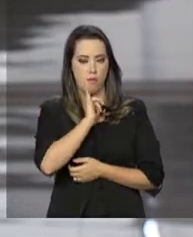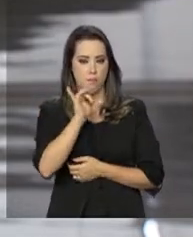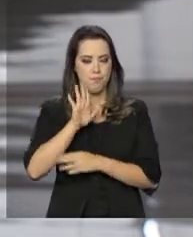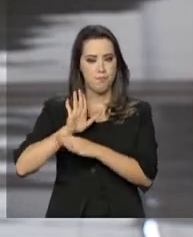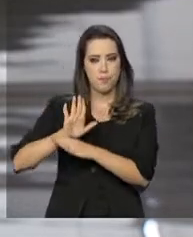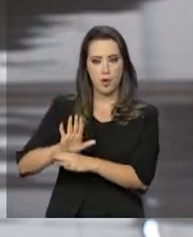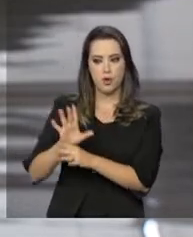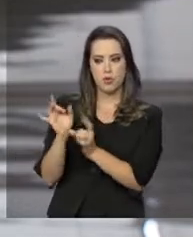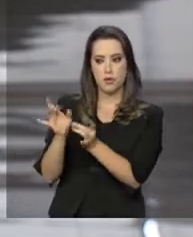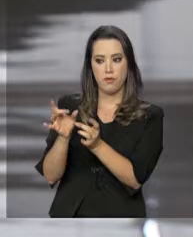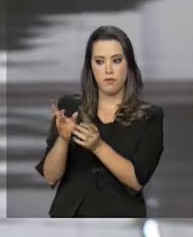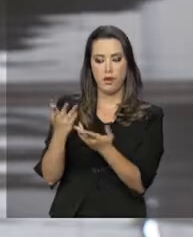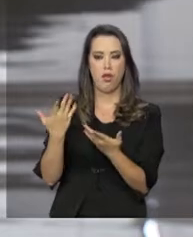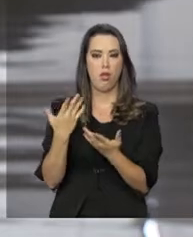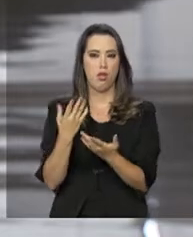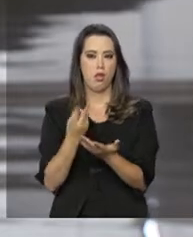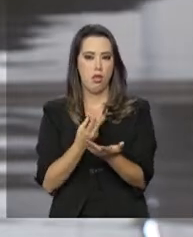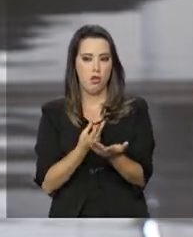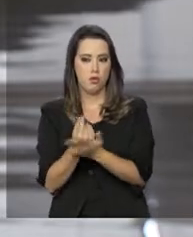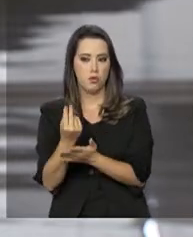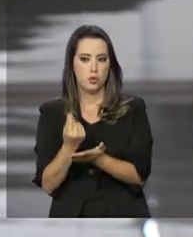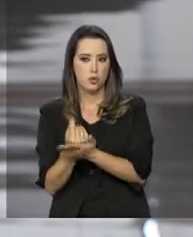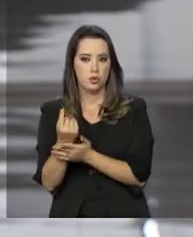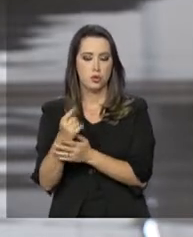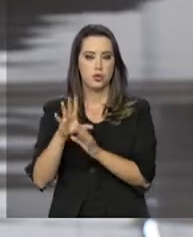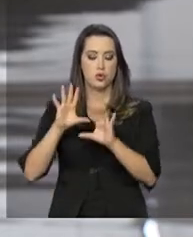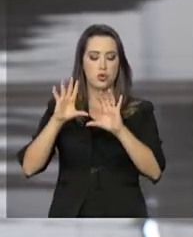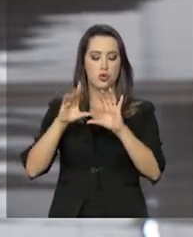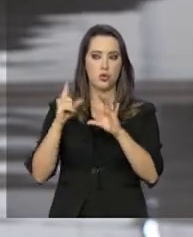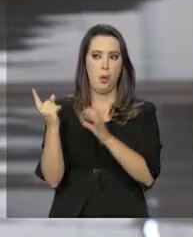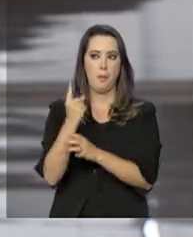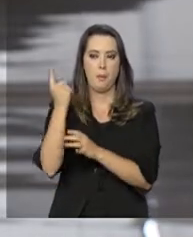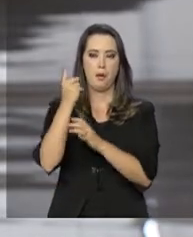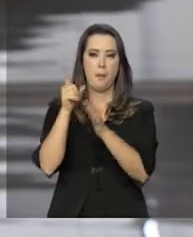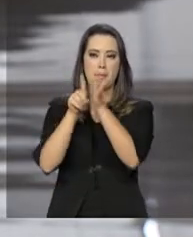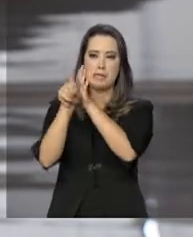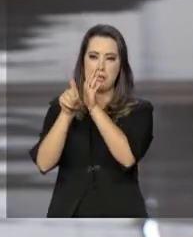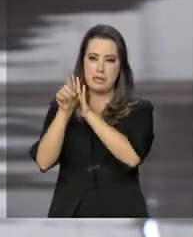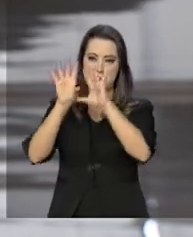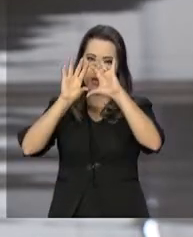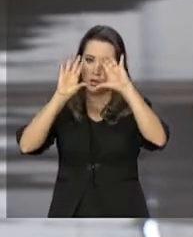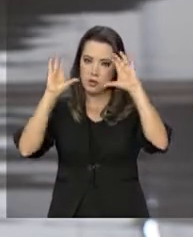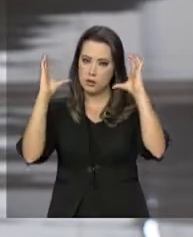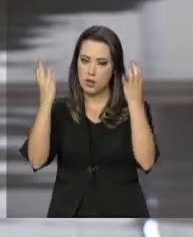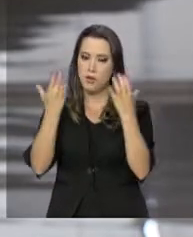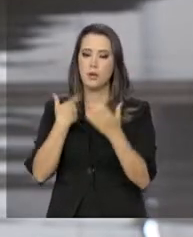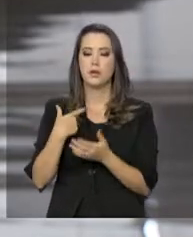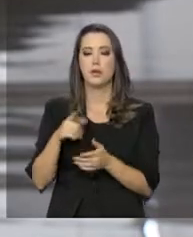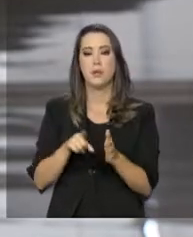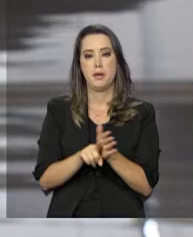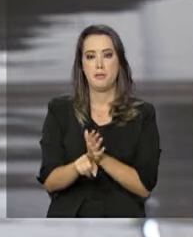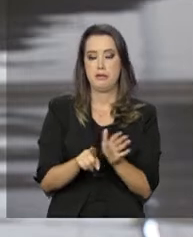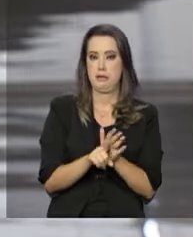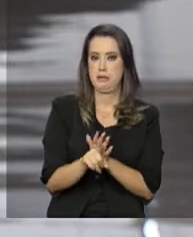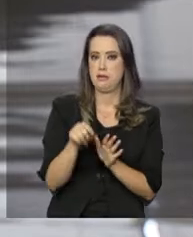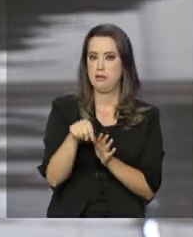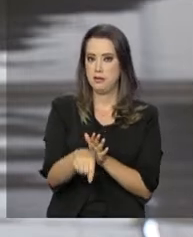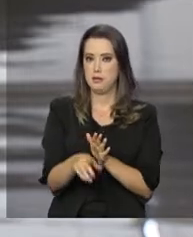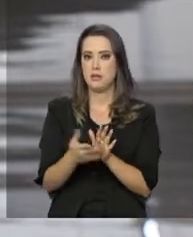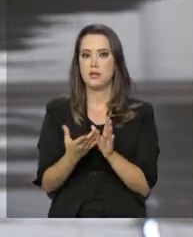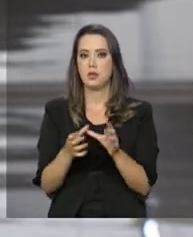cooperação em comércio e investimentos na área espacial e também investimentos no combate ao crime organizado transnacional